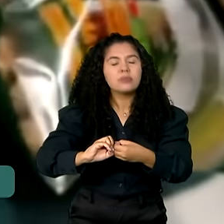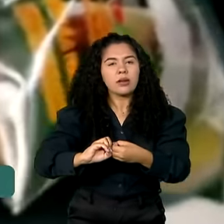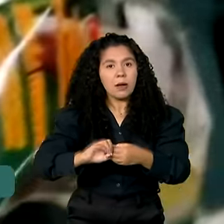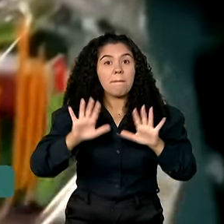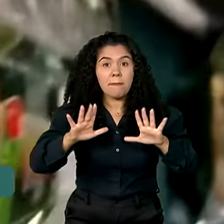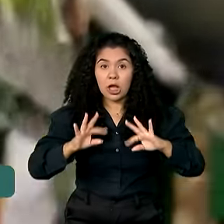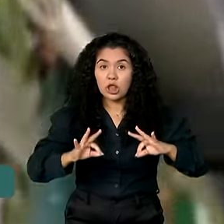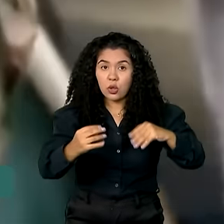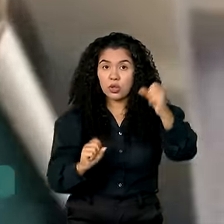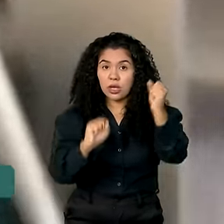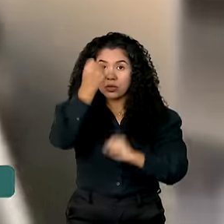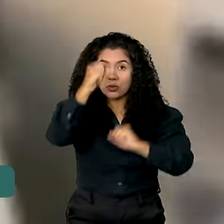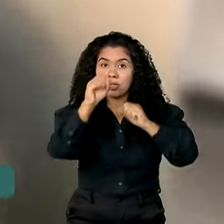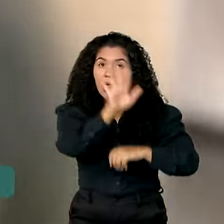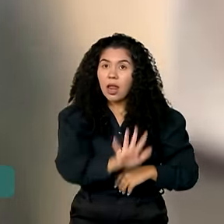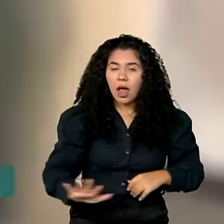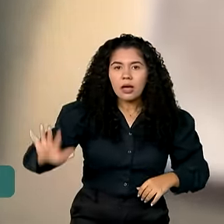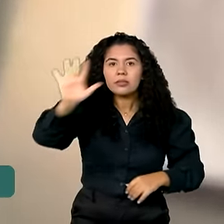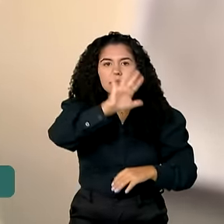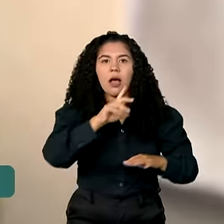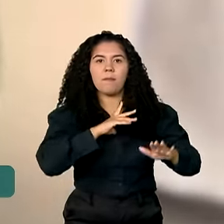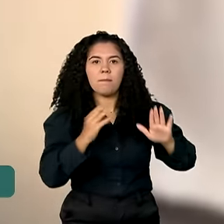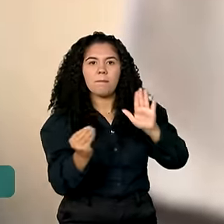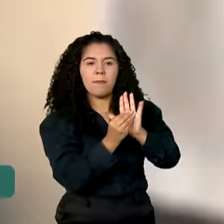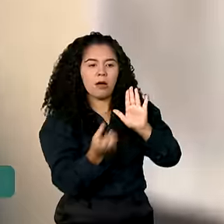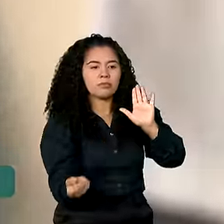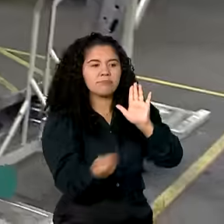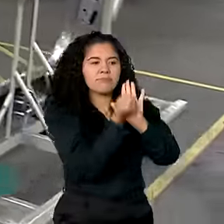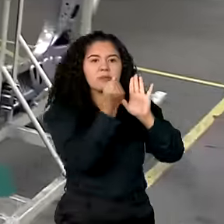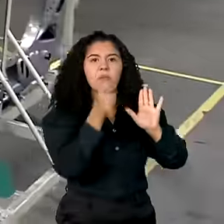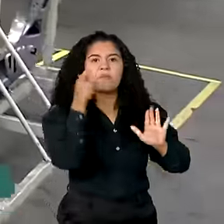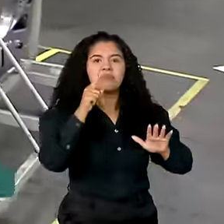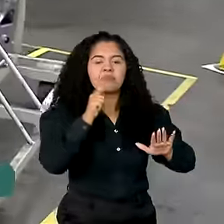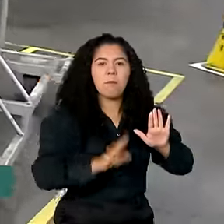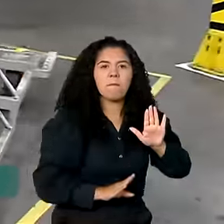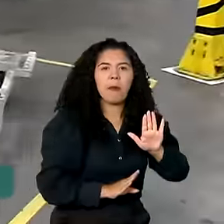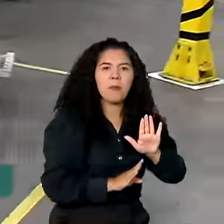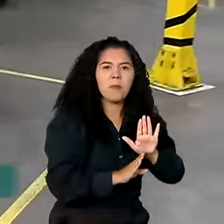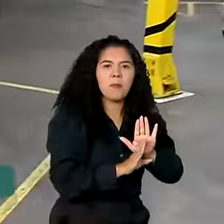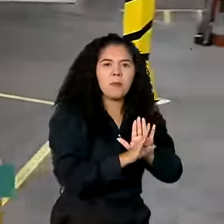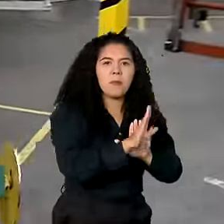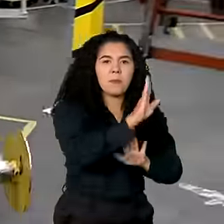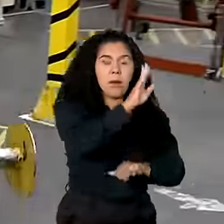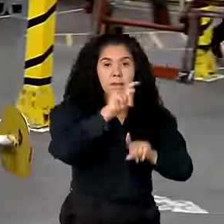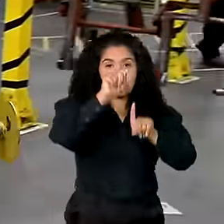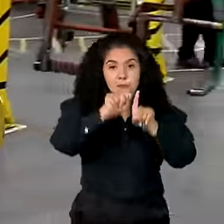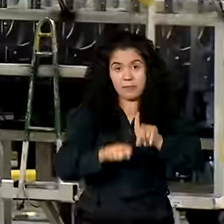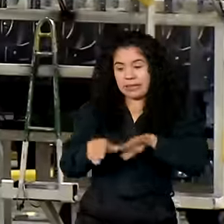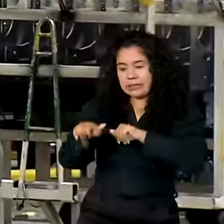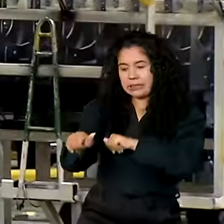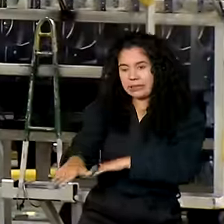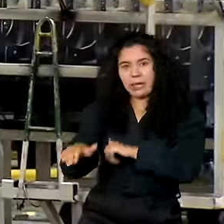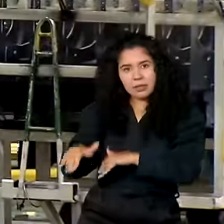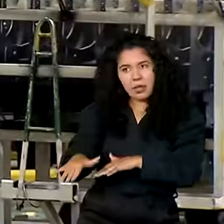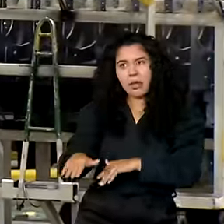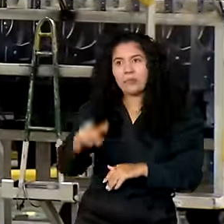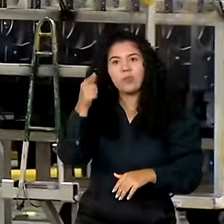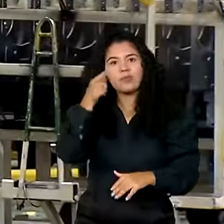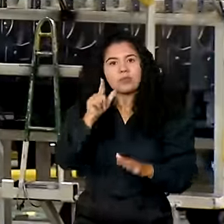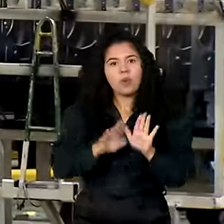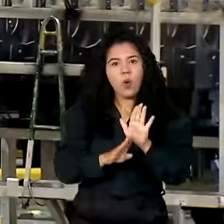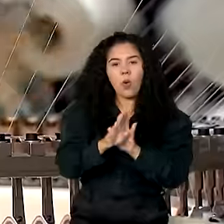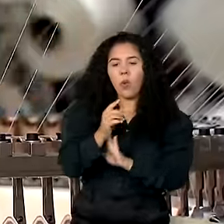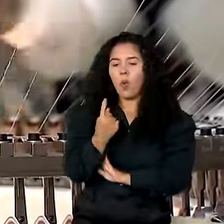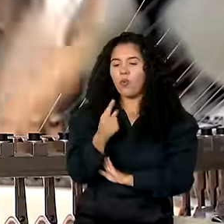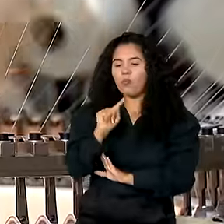a indústria nacional segue registrando crescimento. Em setembro, a produção industrial subiu